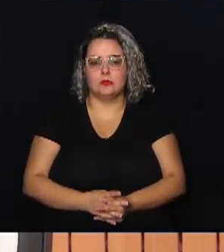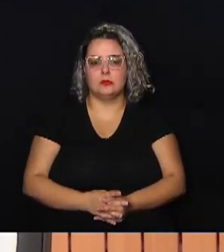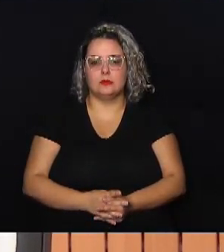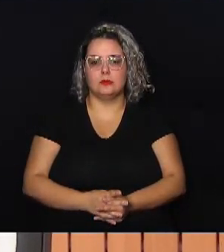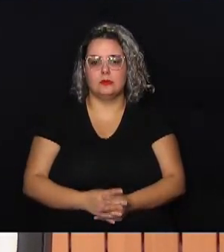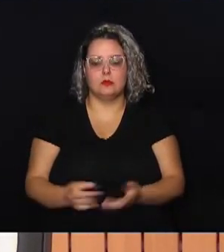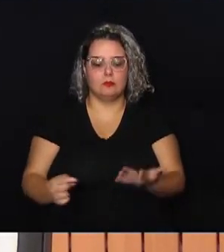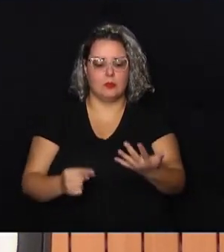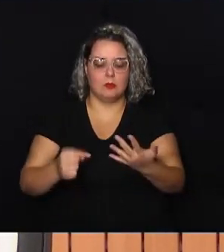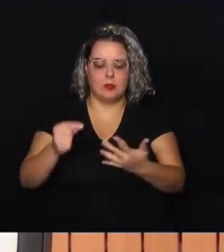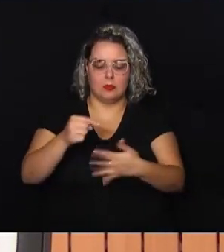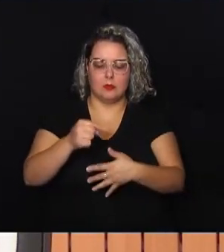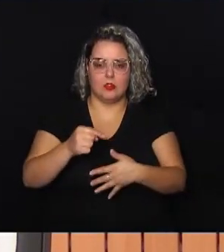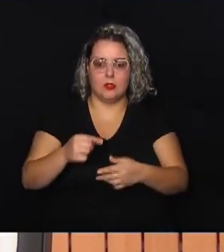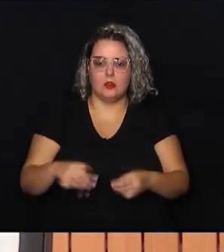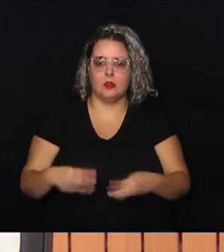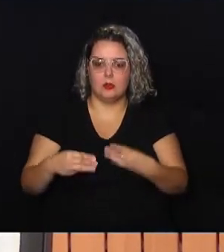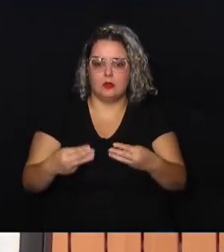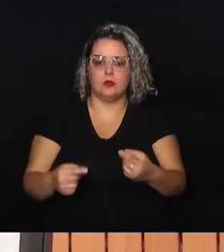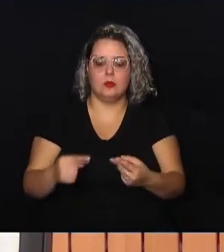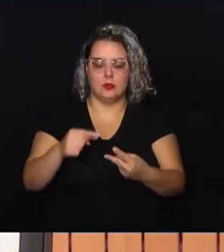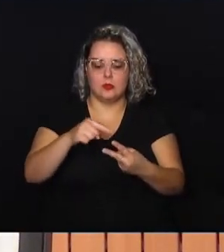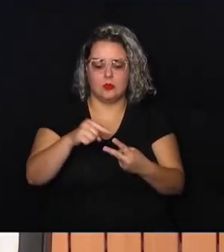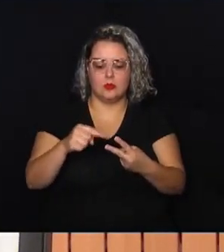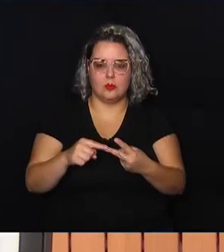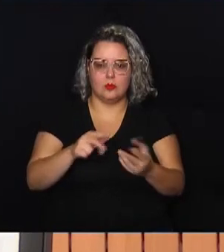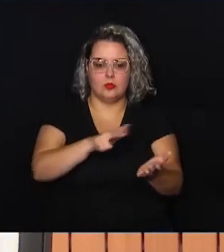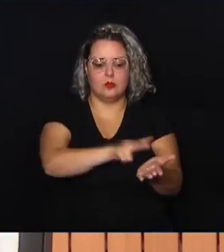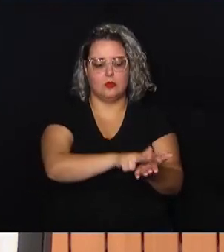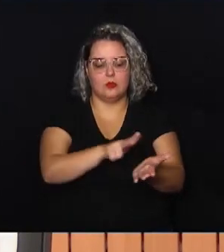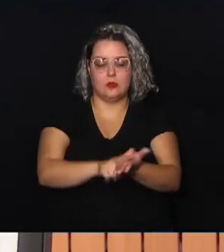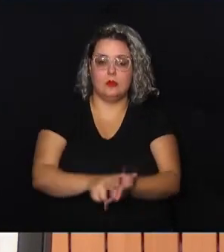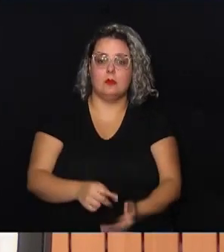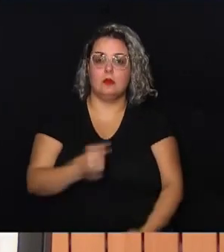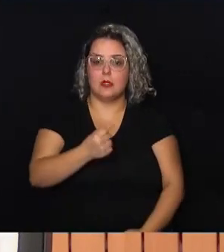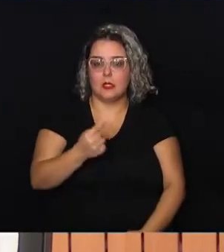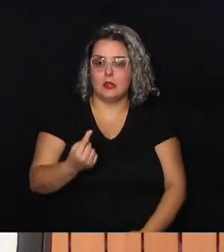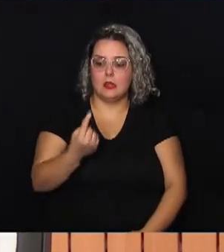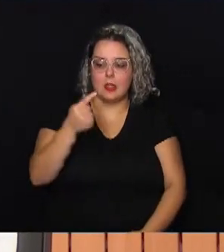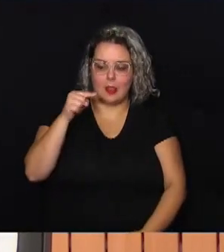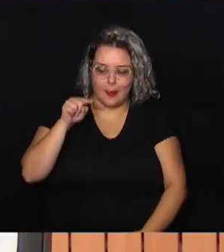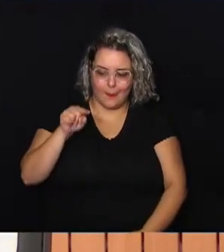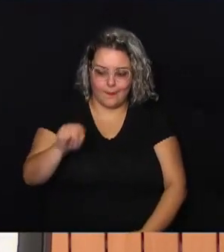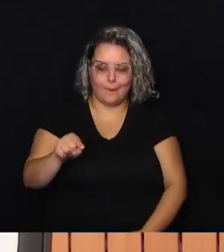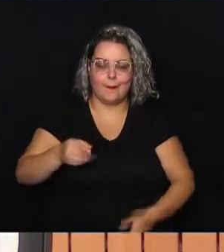do Ministério, ele indica 2 leitos para cada 1.000 nascidos vivos,